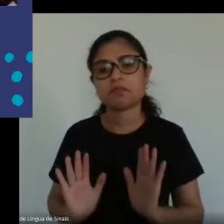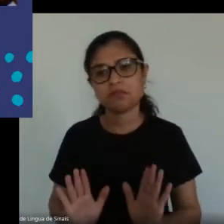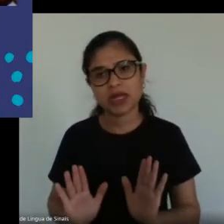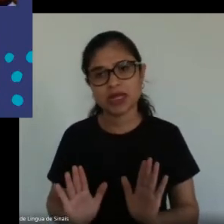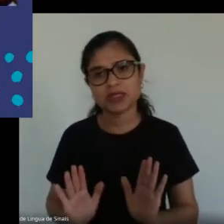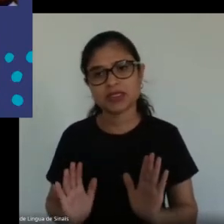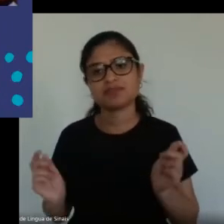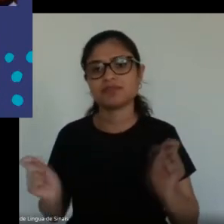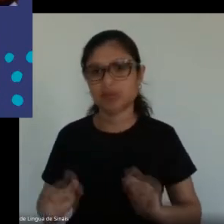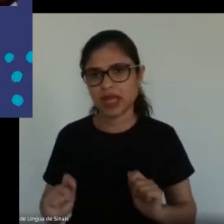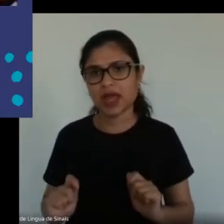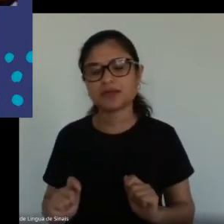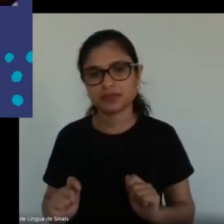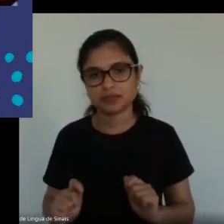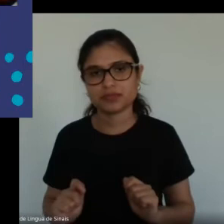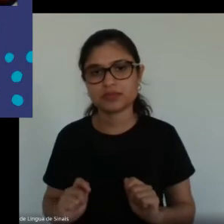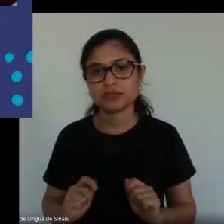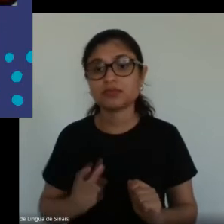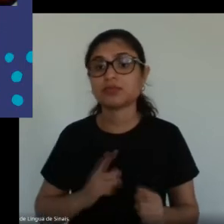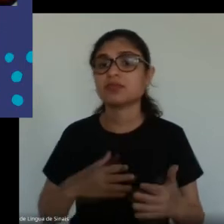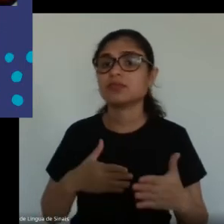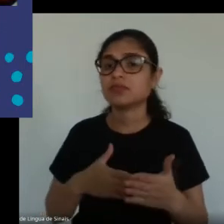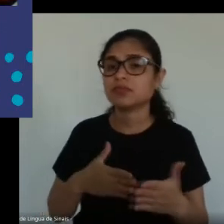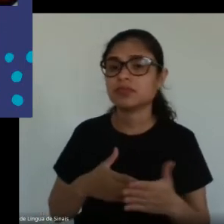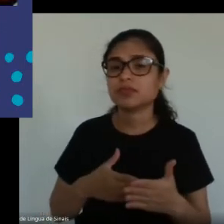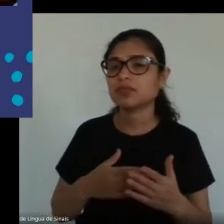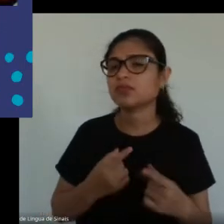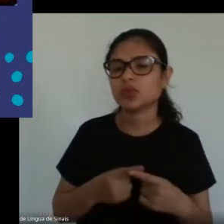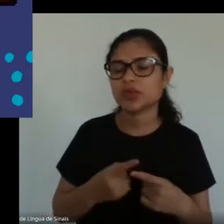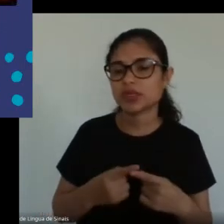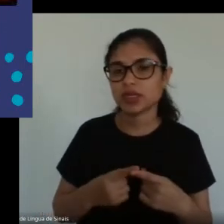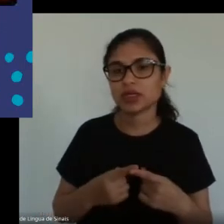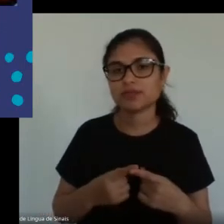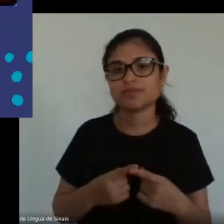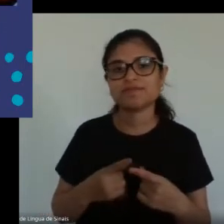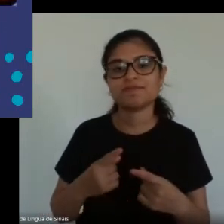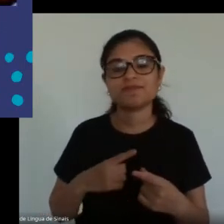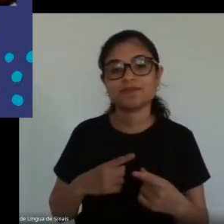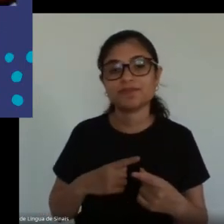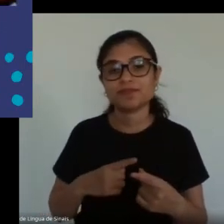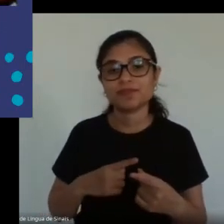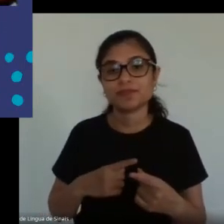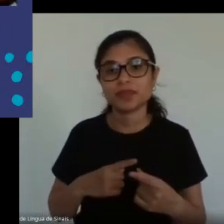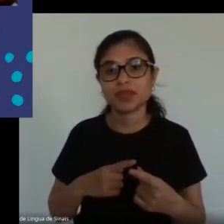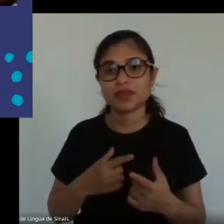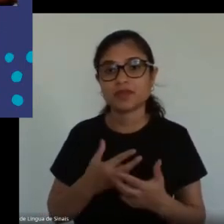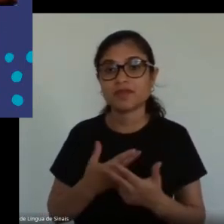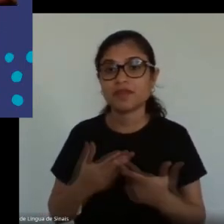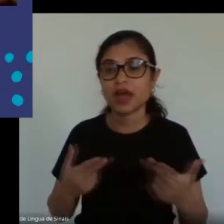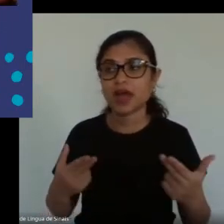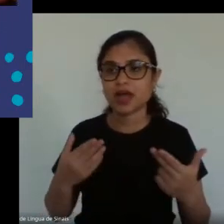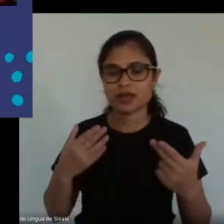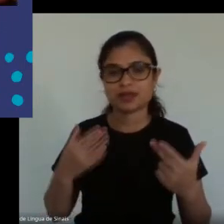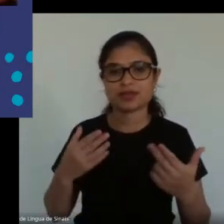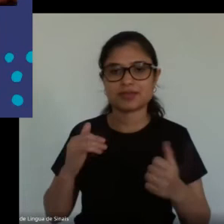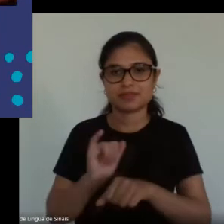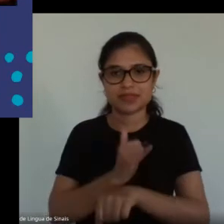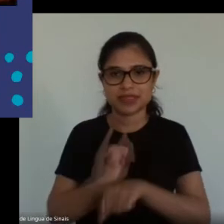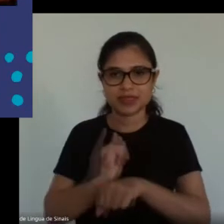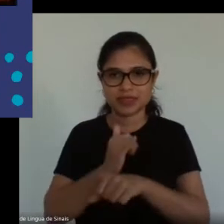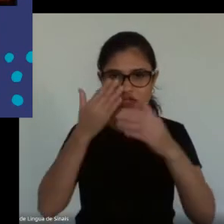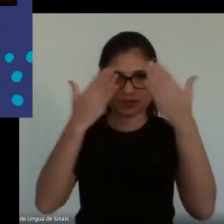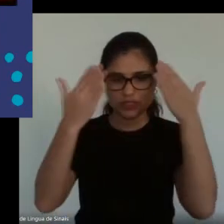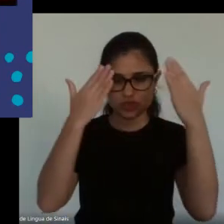é possível, tá? Ele tem limitação porque ele deixa de fora várias ferramentas que a psicologia